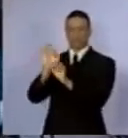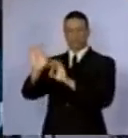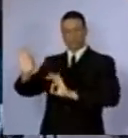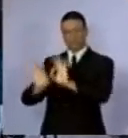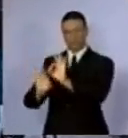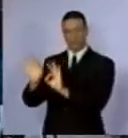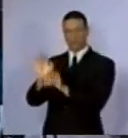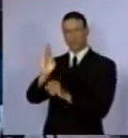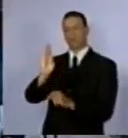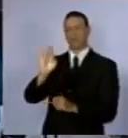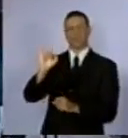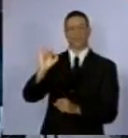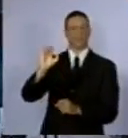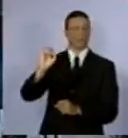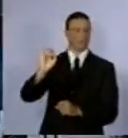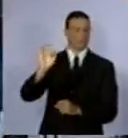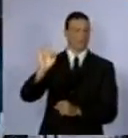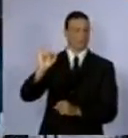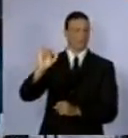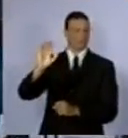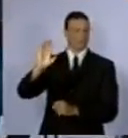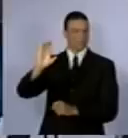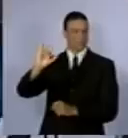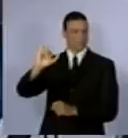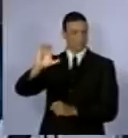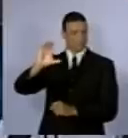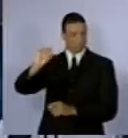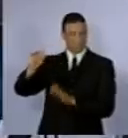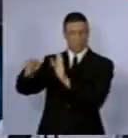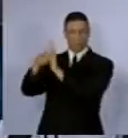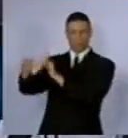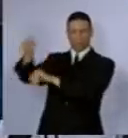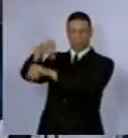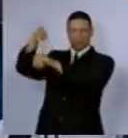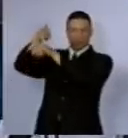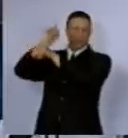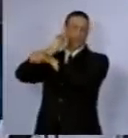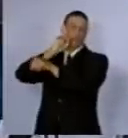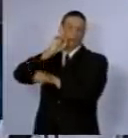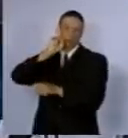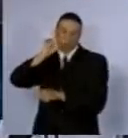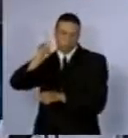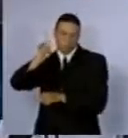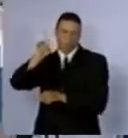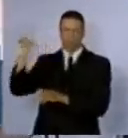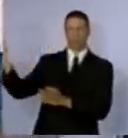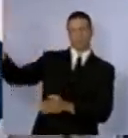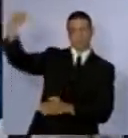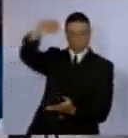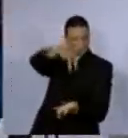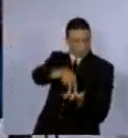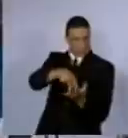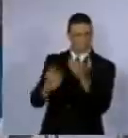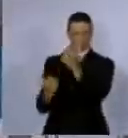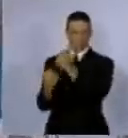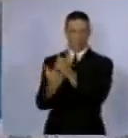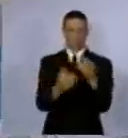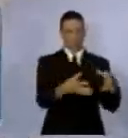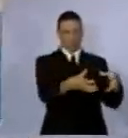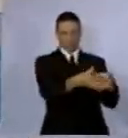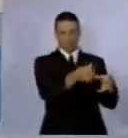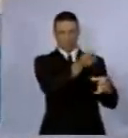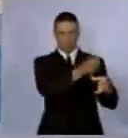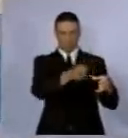e Biofísica Celular da Universidade de Medicina de Colômbia, nos Estados Unidos, representando a Sociedade Amigos do Bairro